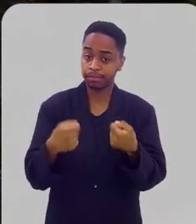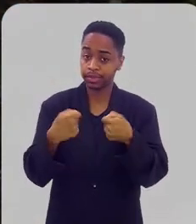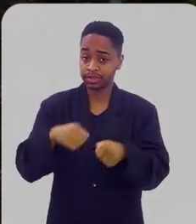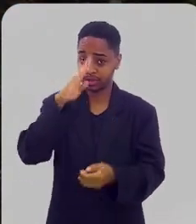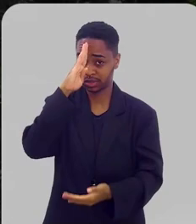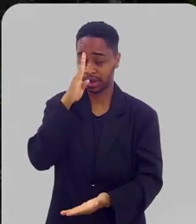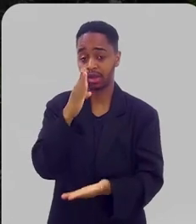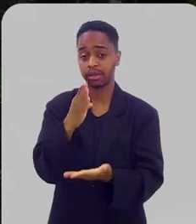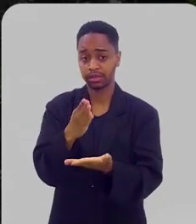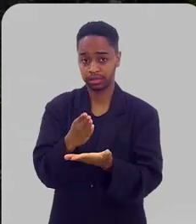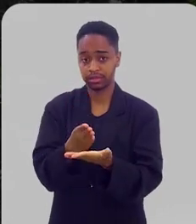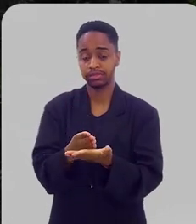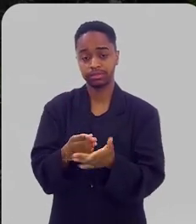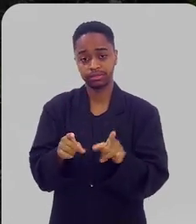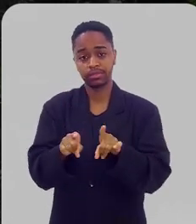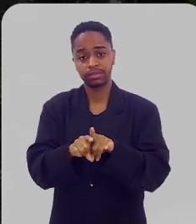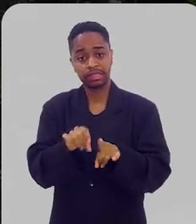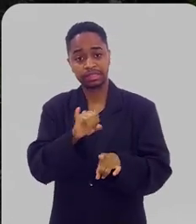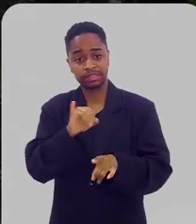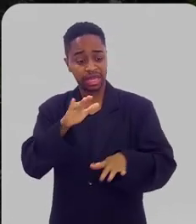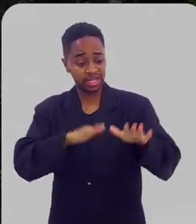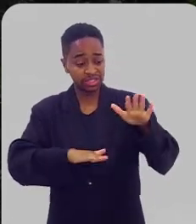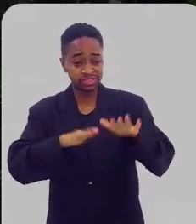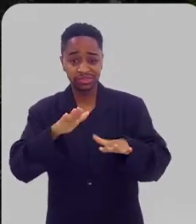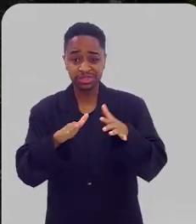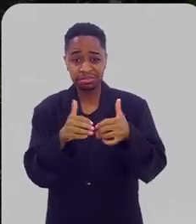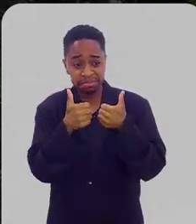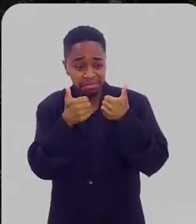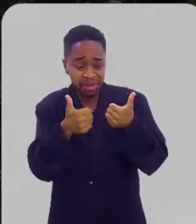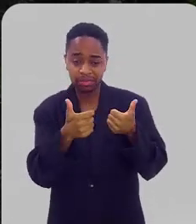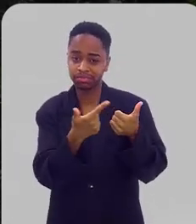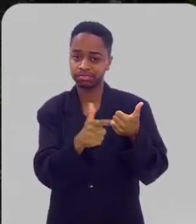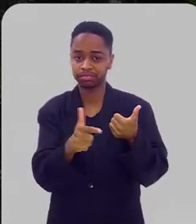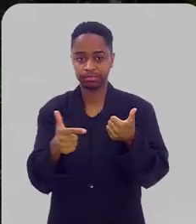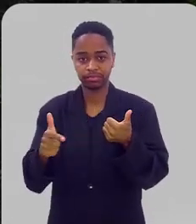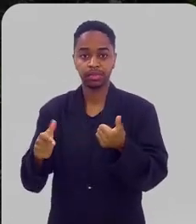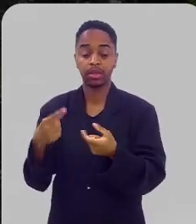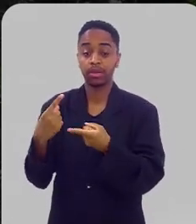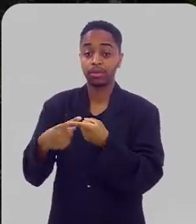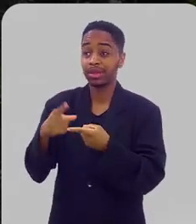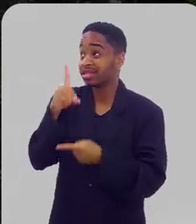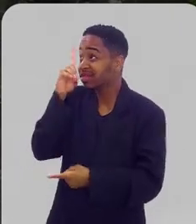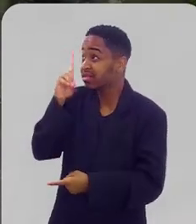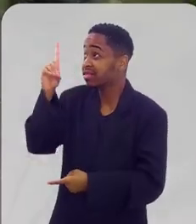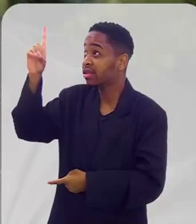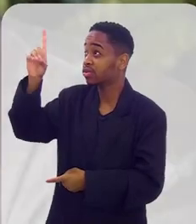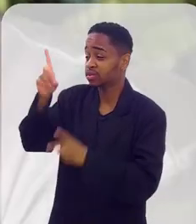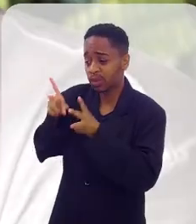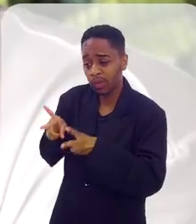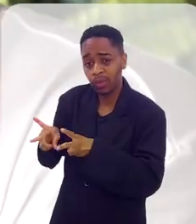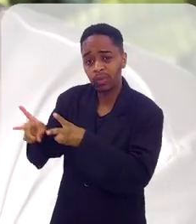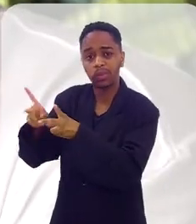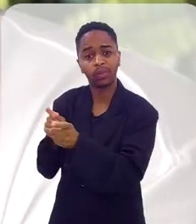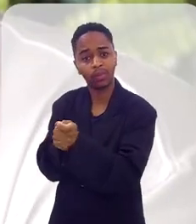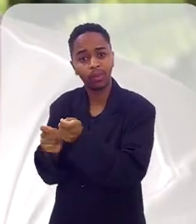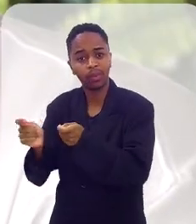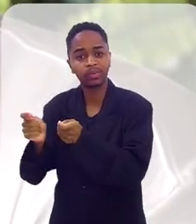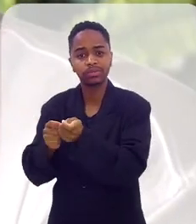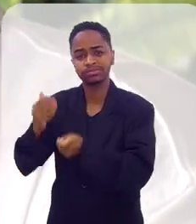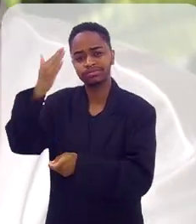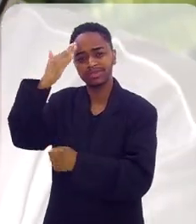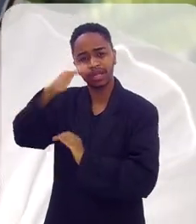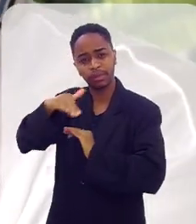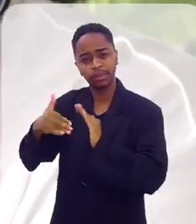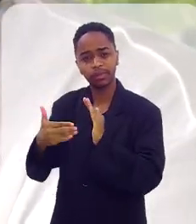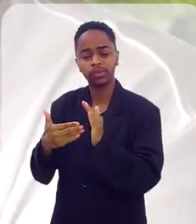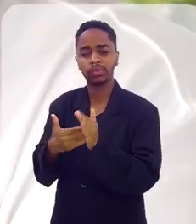acreditar, mesmo quando tudo não colaborar. O Senhor não perde o controle, é dono da